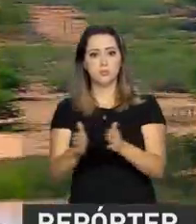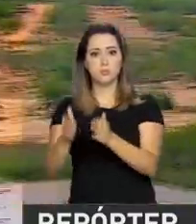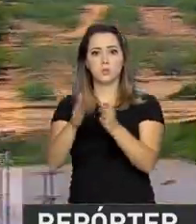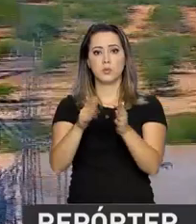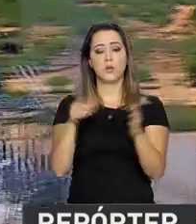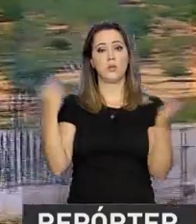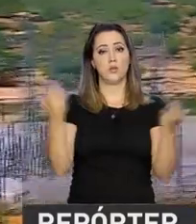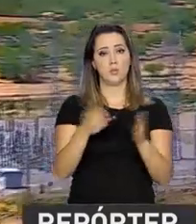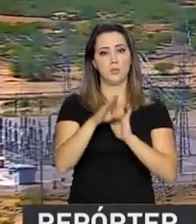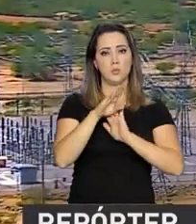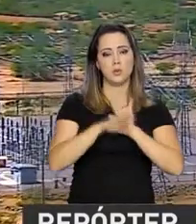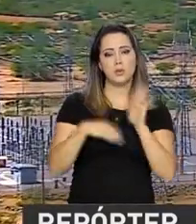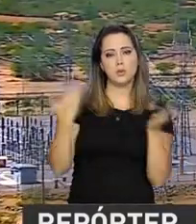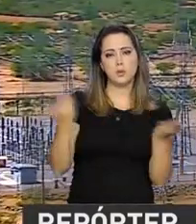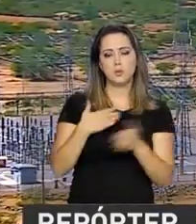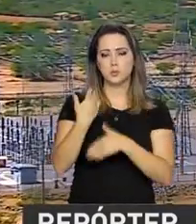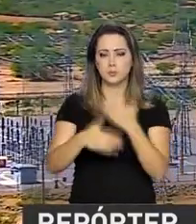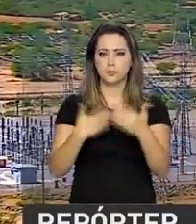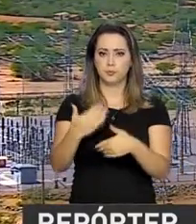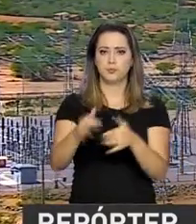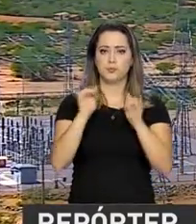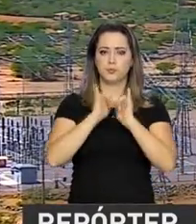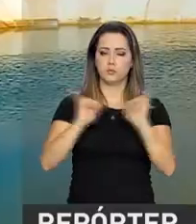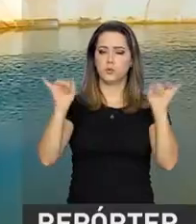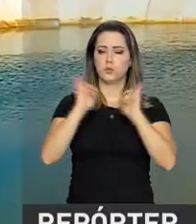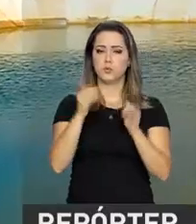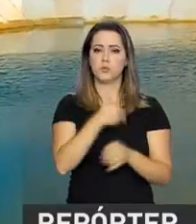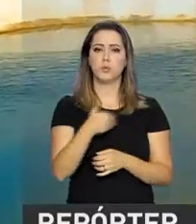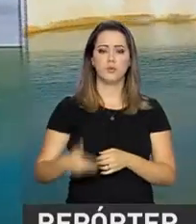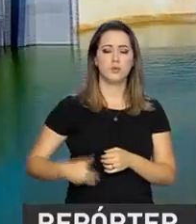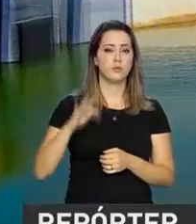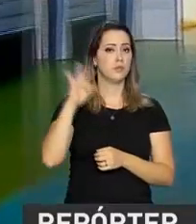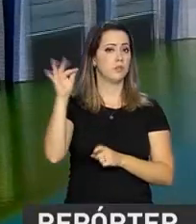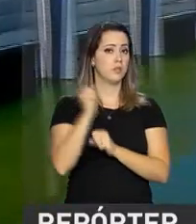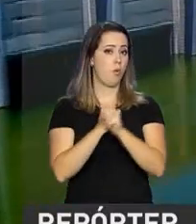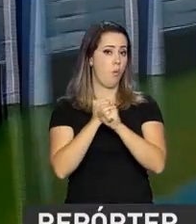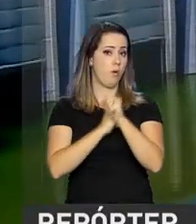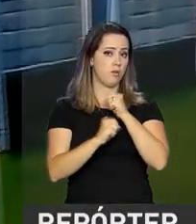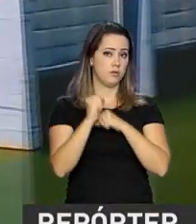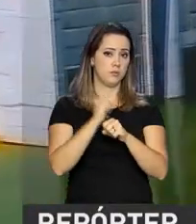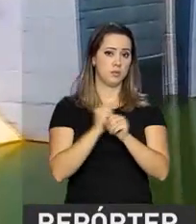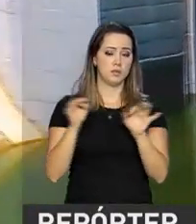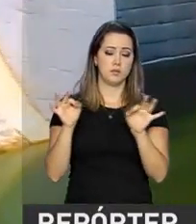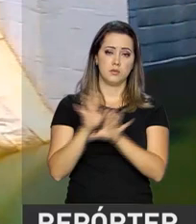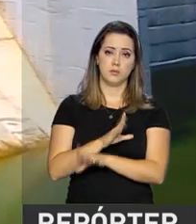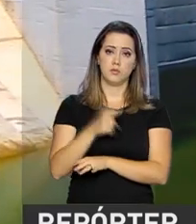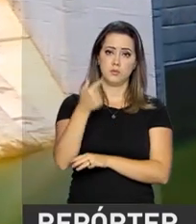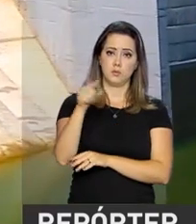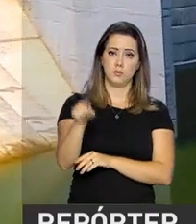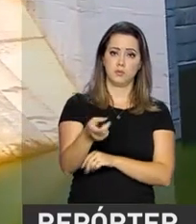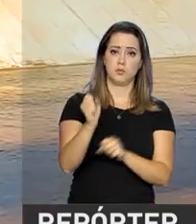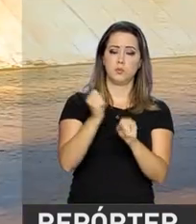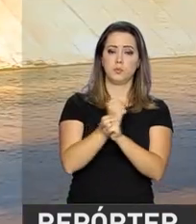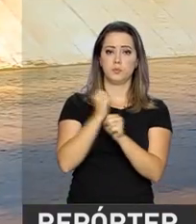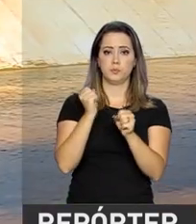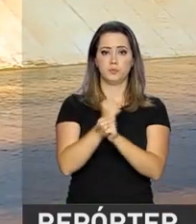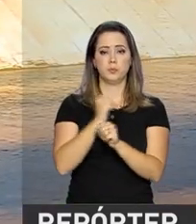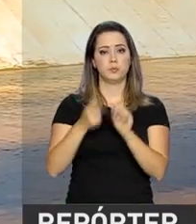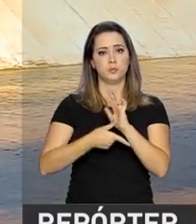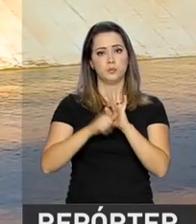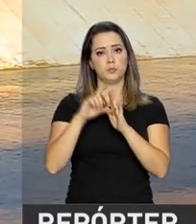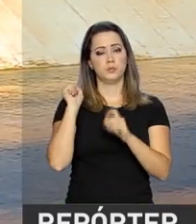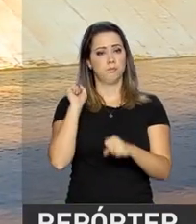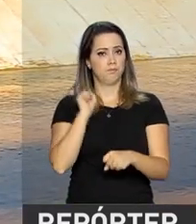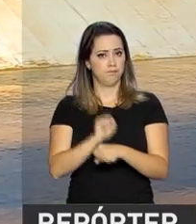parte do agora é avançar lançado pelo governo federal ano passado e que vai concluir mais de sete mil obras que estavam